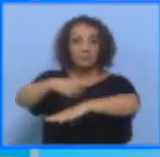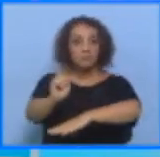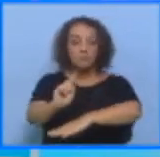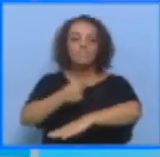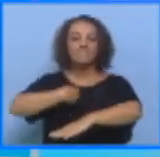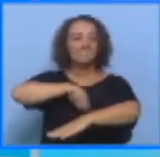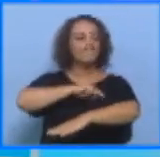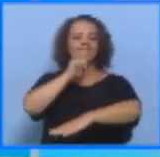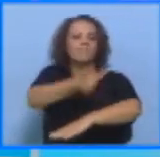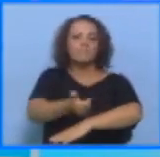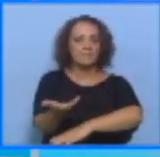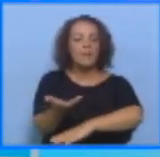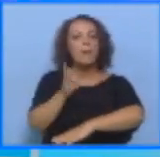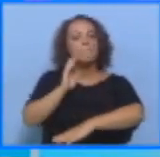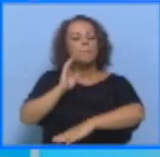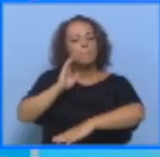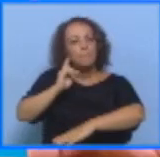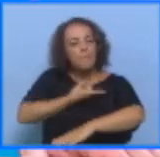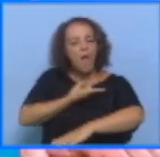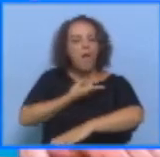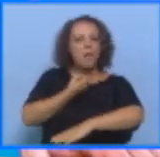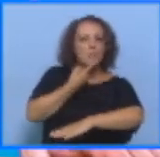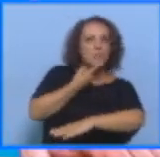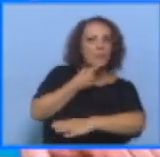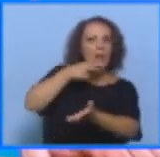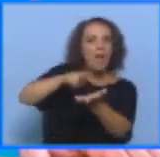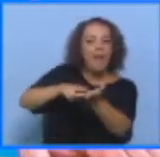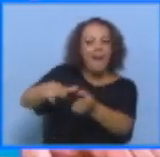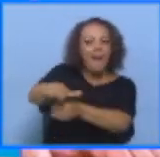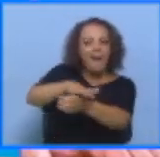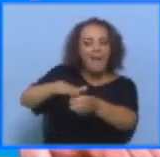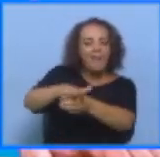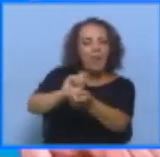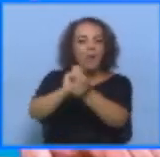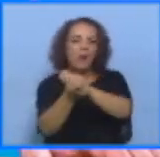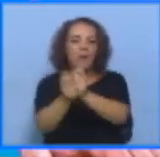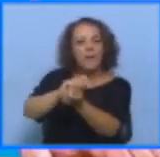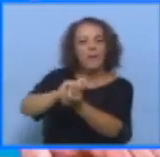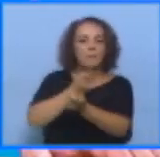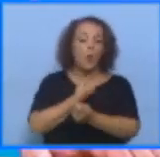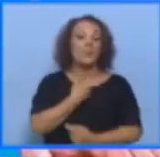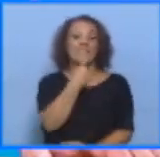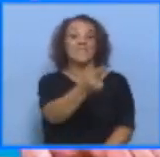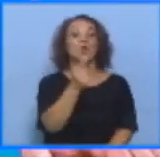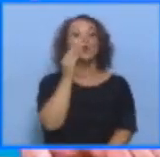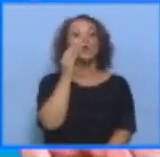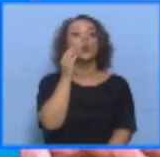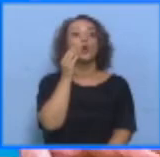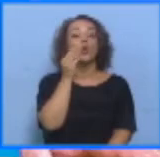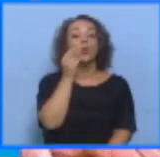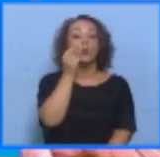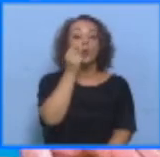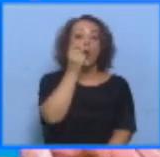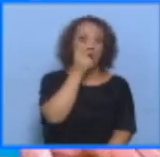saber aceitar um pouco estas diferentes realidades. Eu estava a falar do número dos homens. Irmãs dominicanas